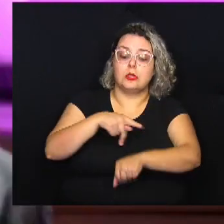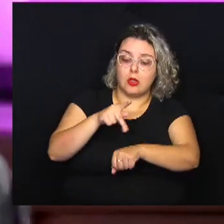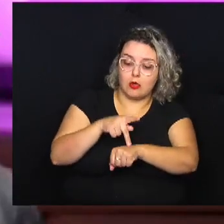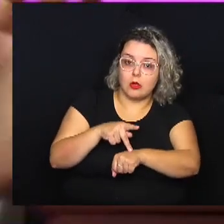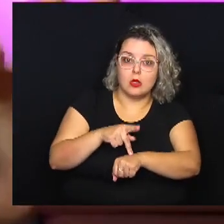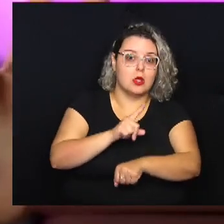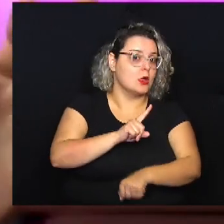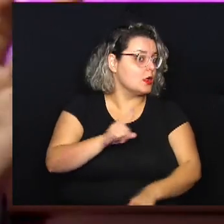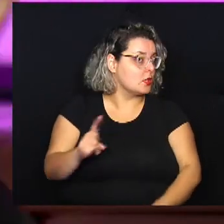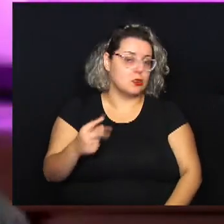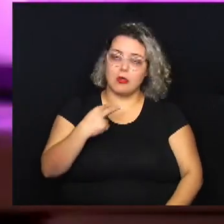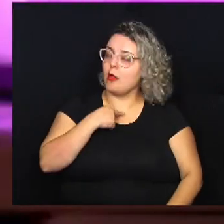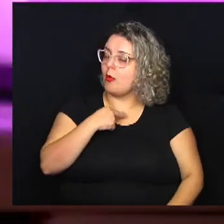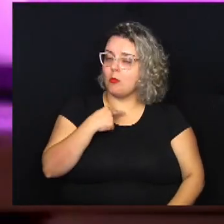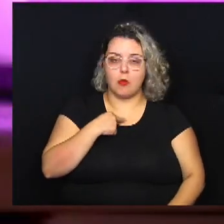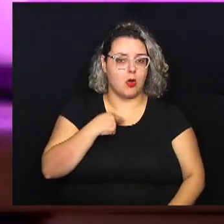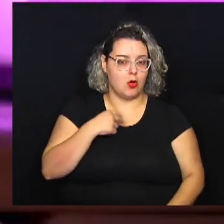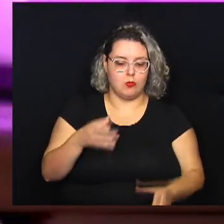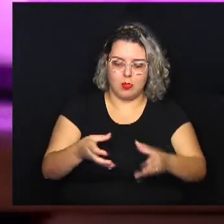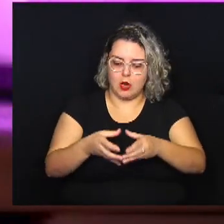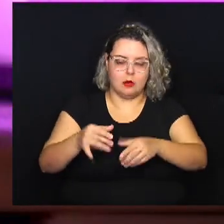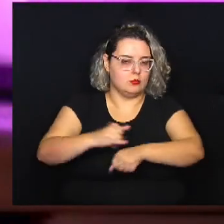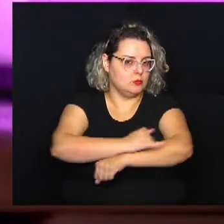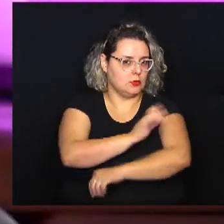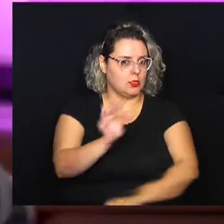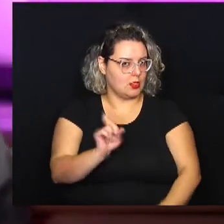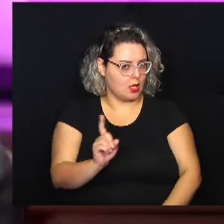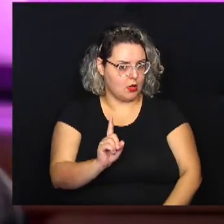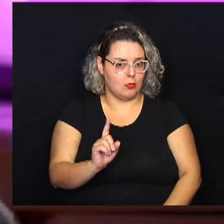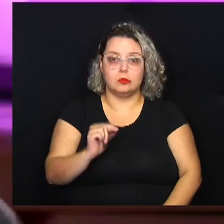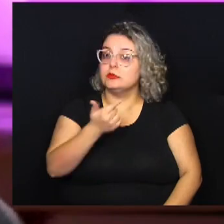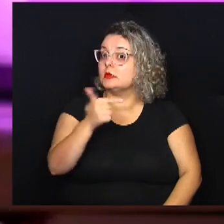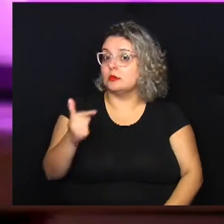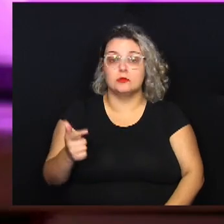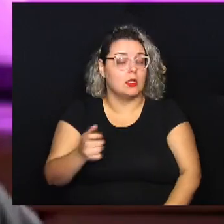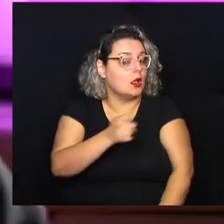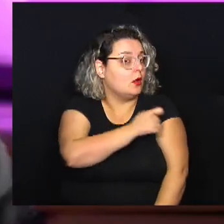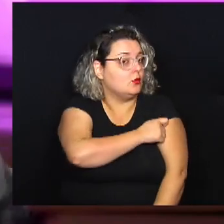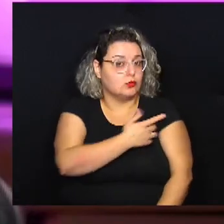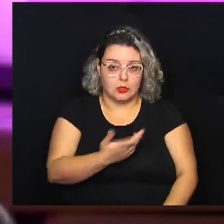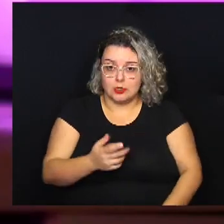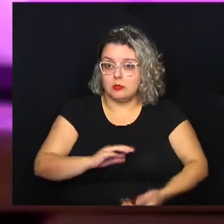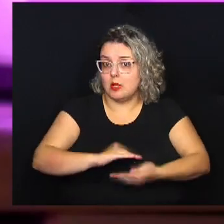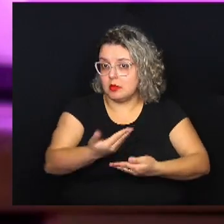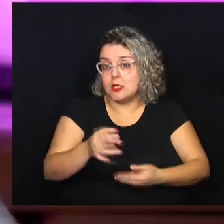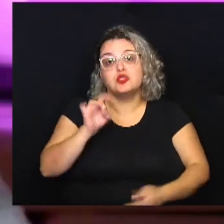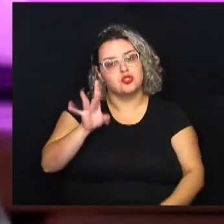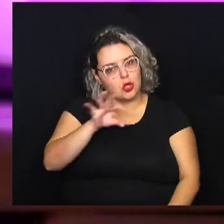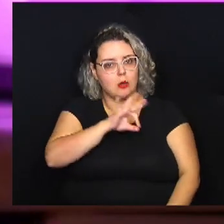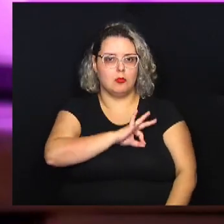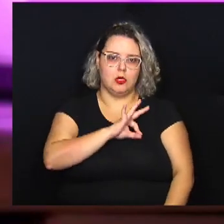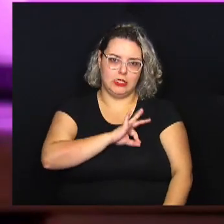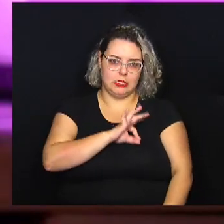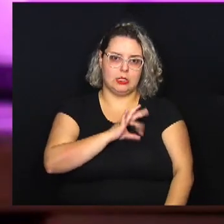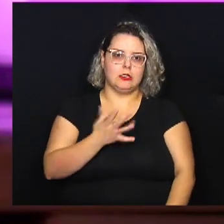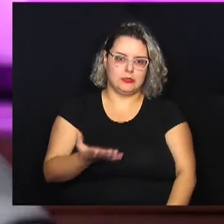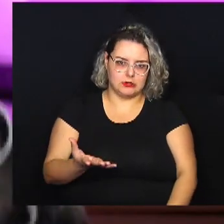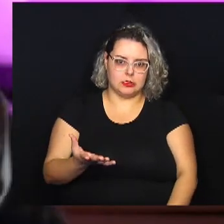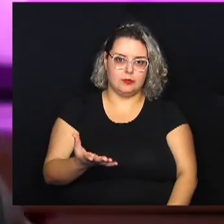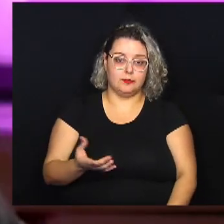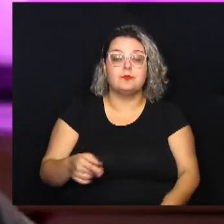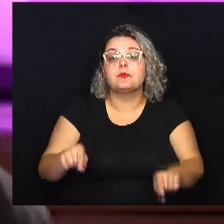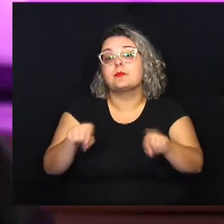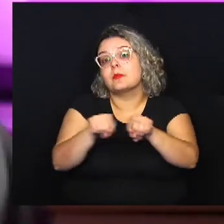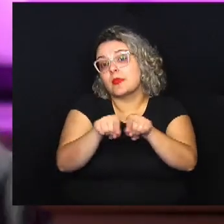não pode ser feita pela companhia aérea. Via de regra, ela não tem autoridade para fazer a abertura da sua mala como consumidor. Isso,